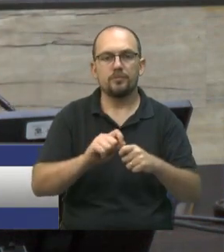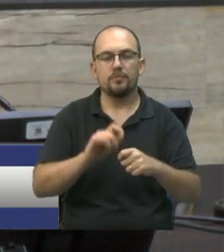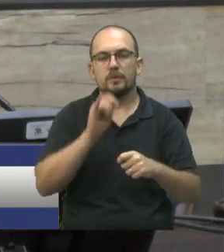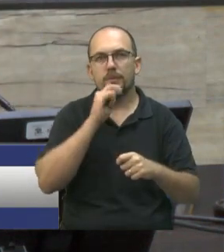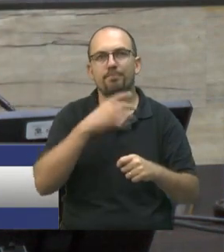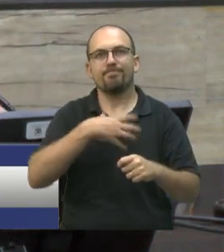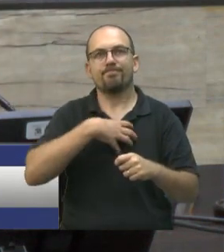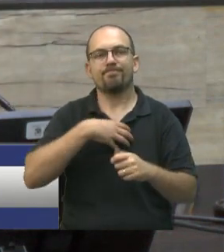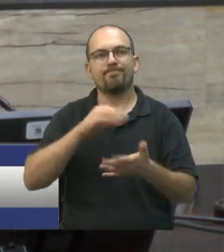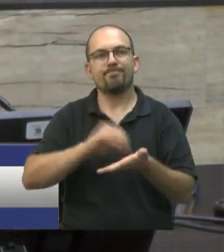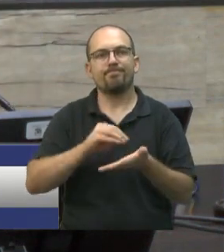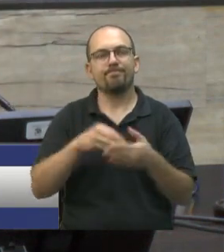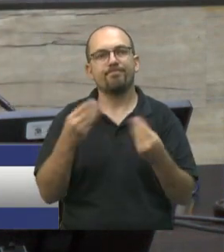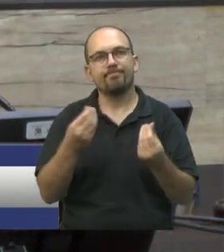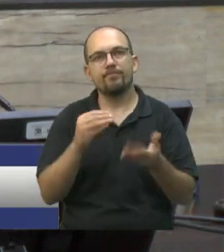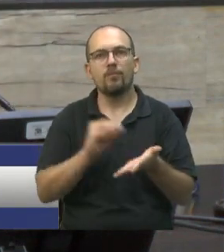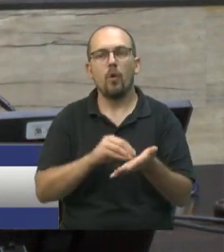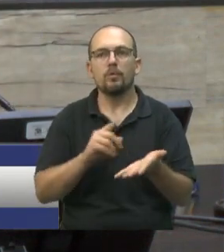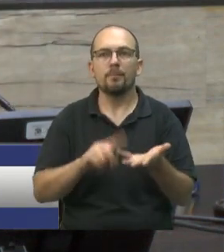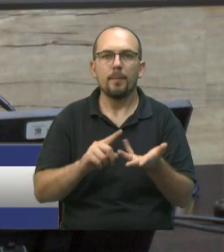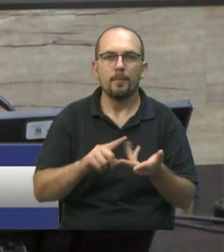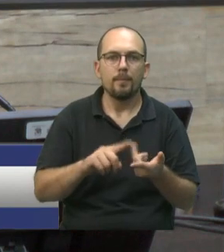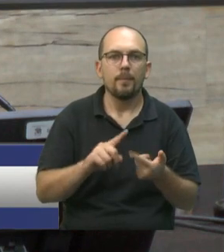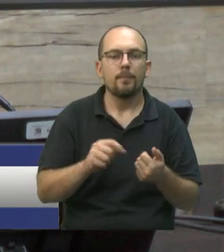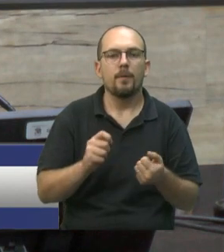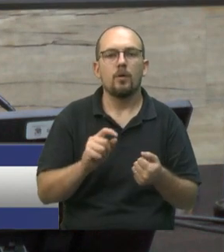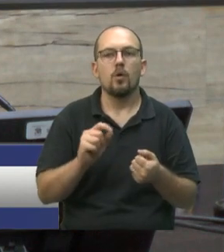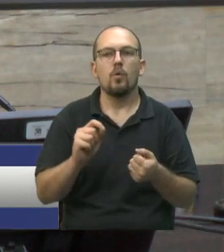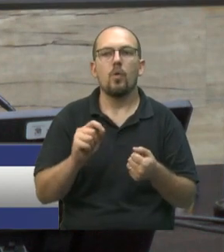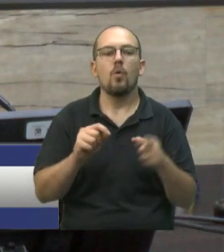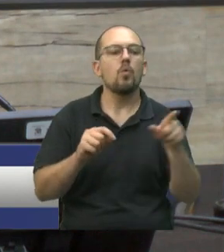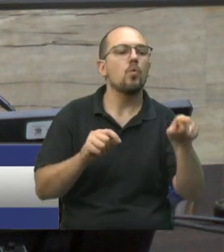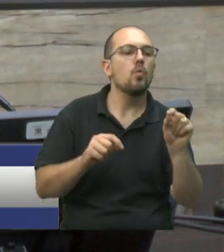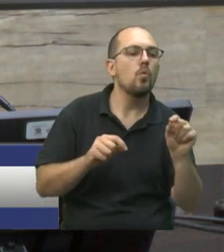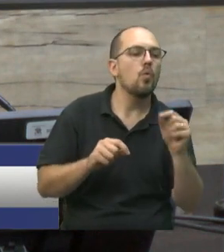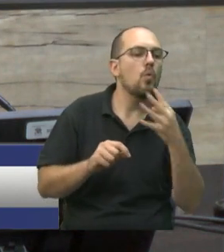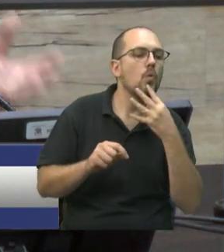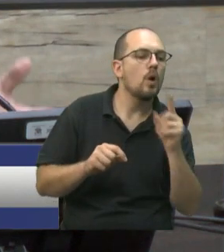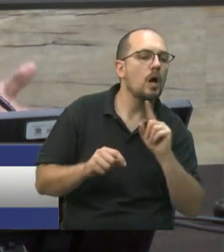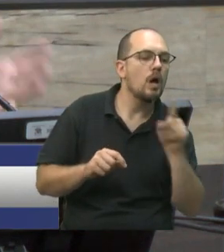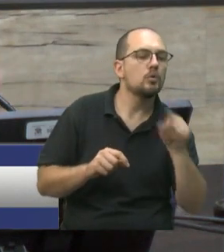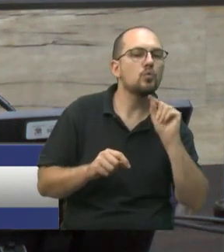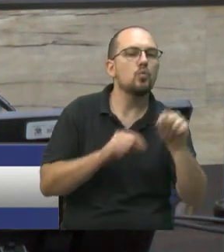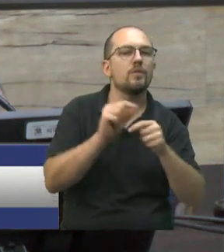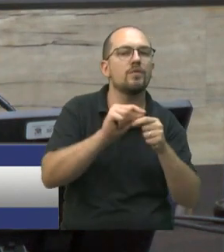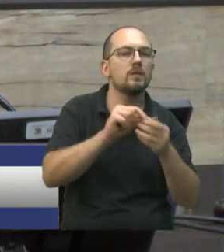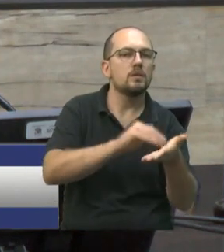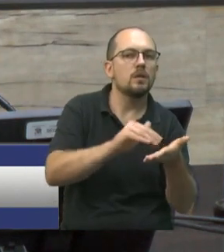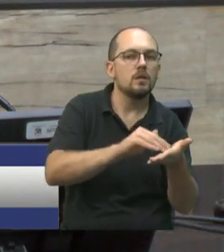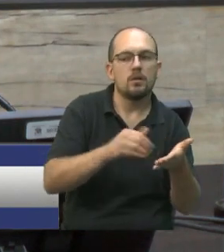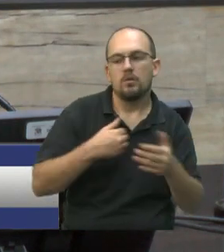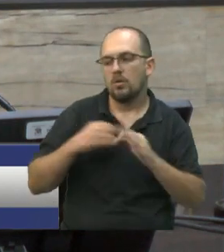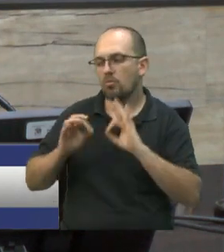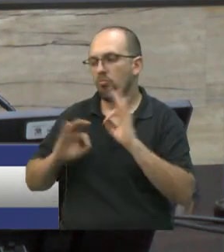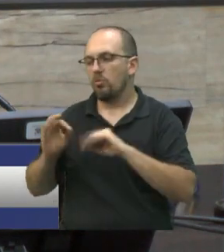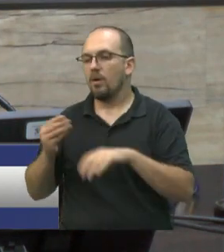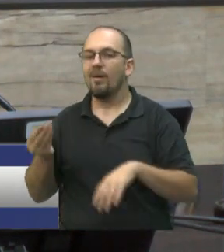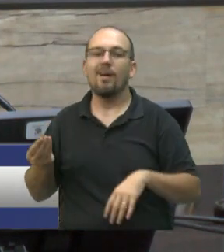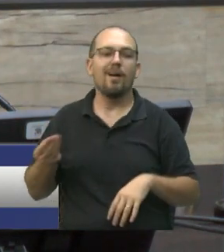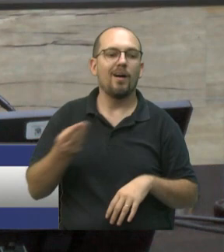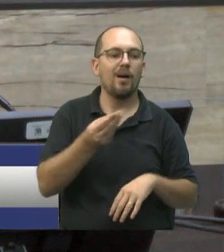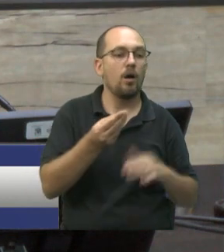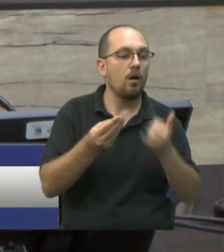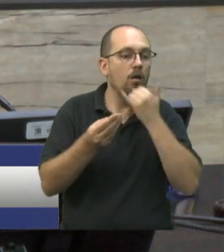sentimos a ausência disso, de desconhecer o que a pasta estava fazendo e vocês, bem intencionados, também oferecendo.